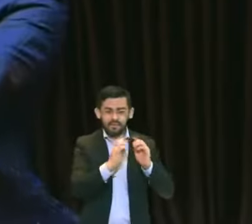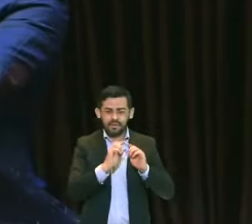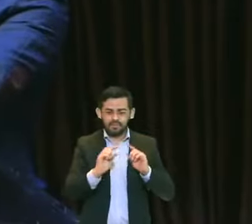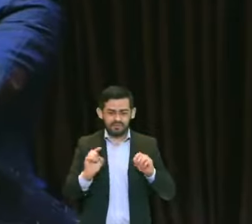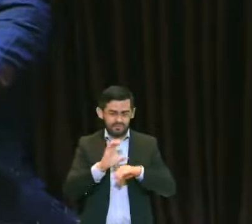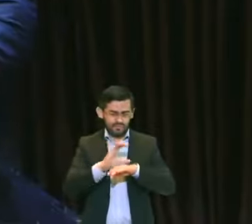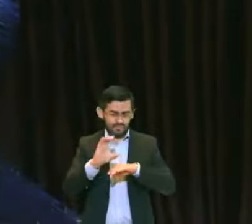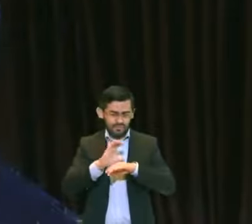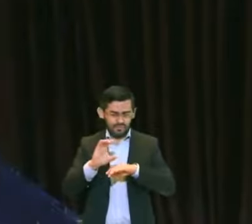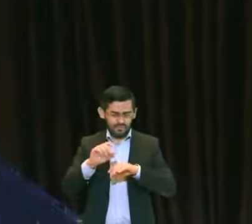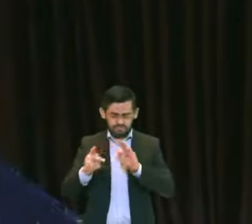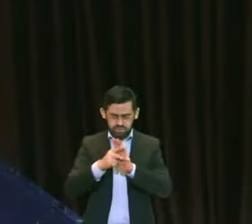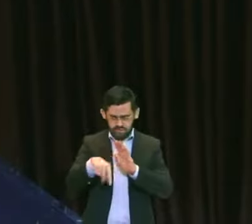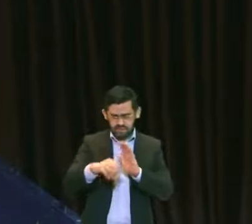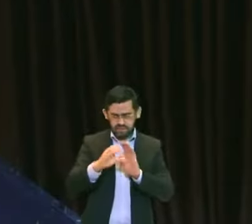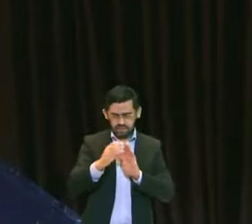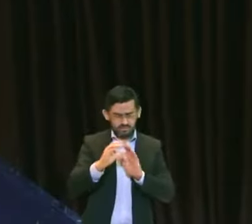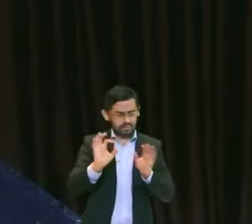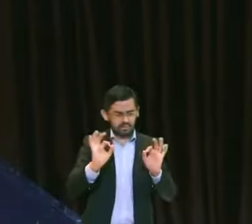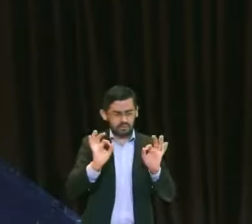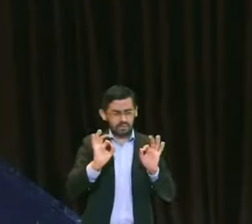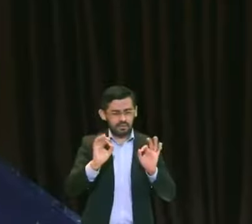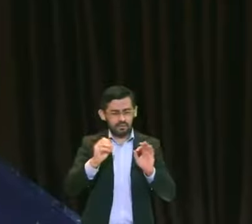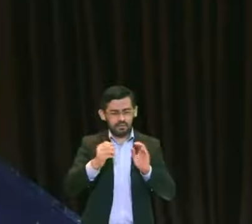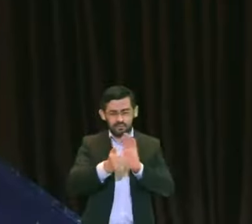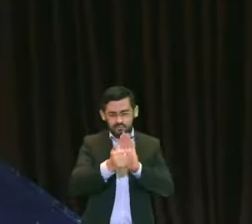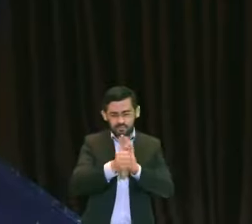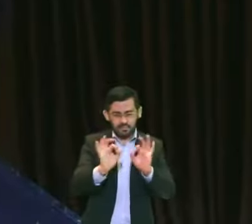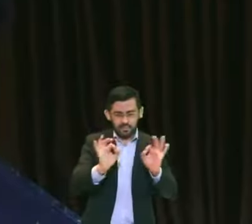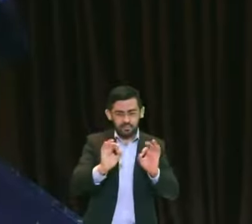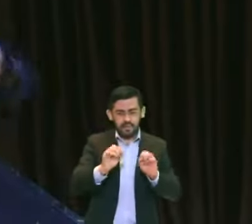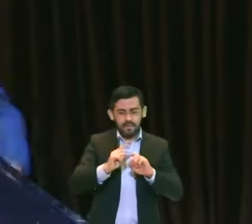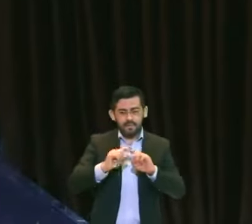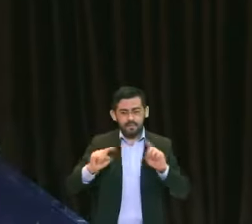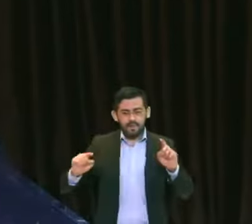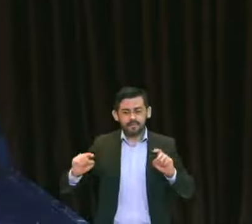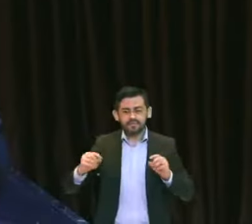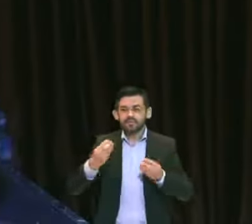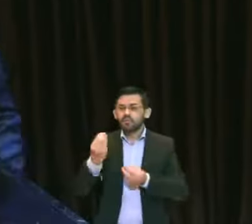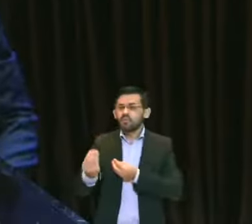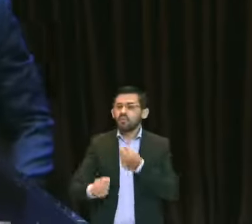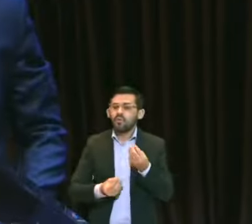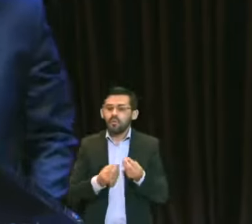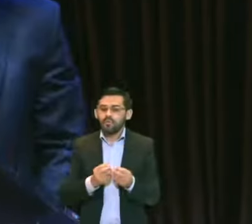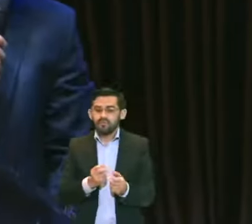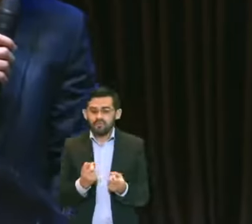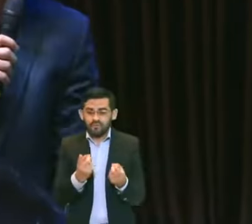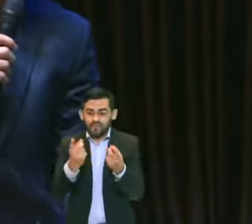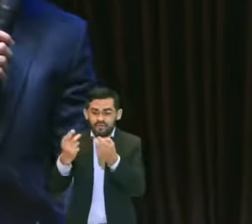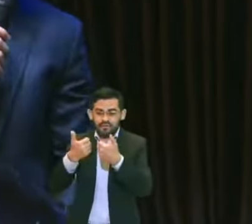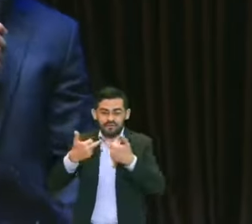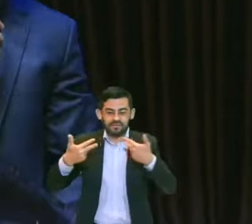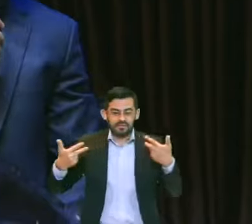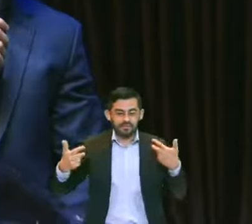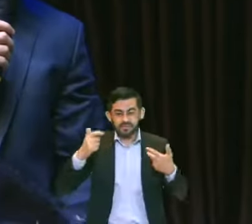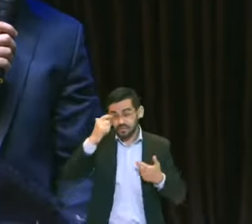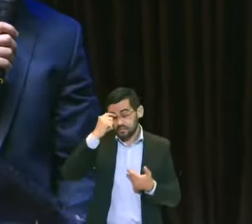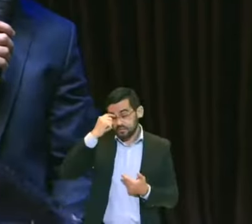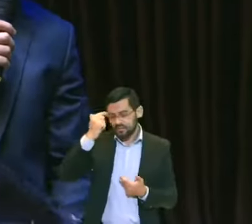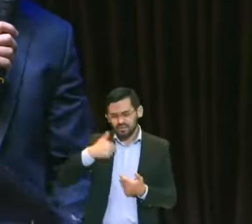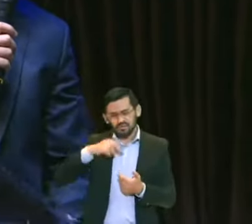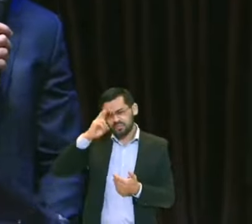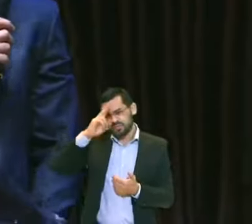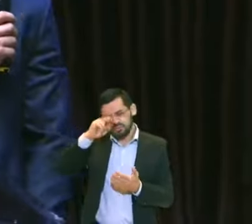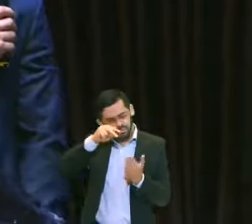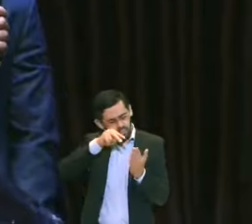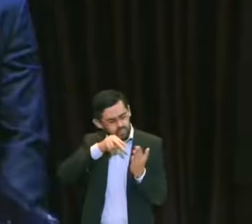era da igreja, falava sobre marketing. Ele estava falando sobre funil de vendas. E eu lembro que quando eu estava